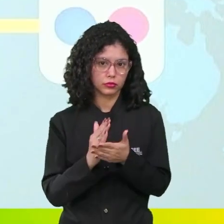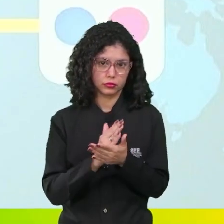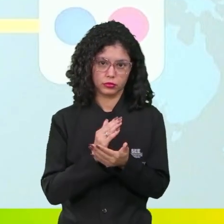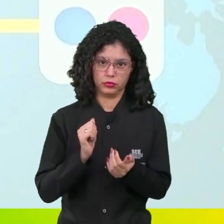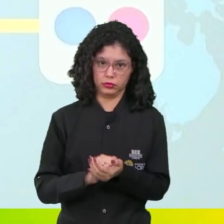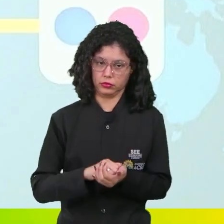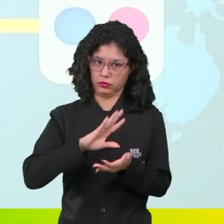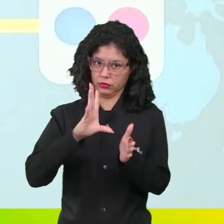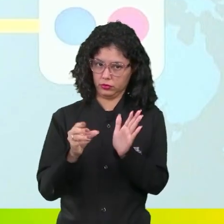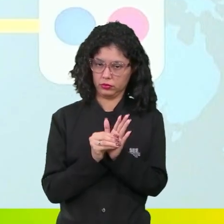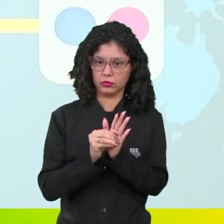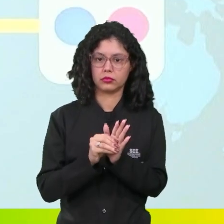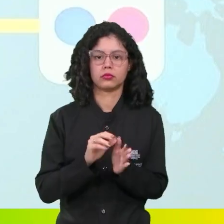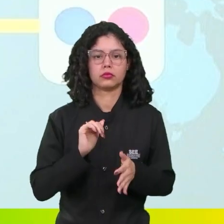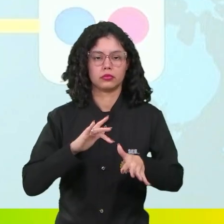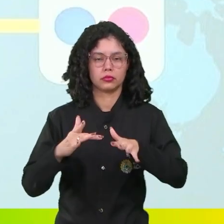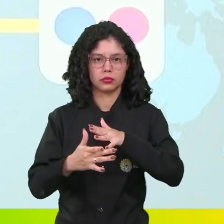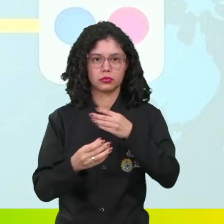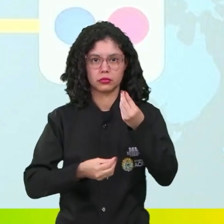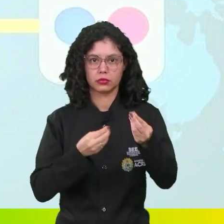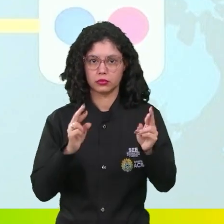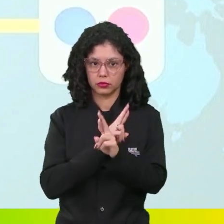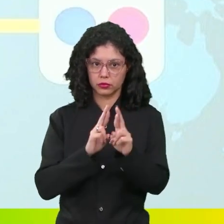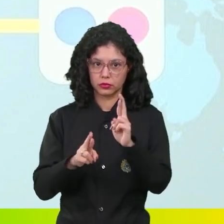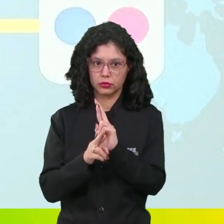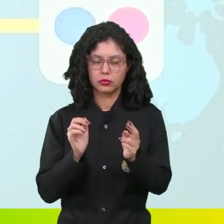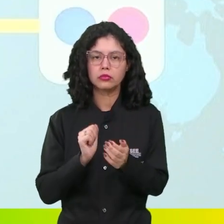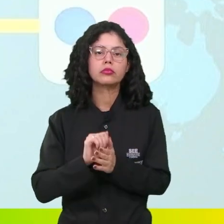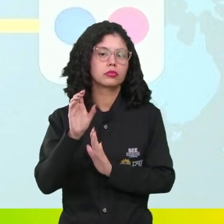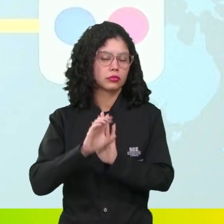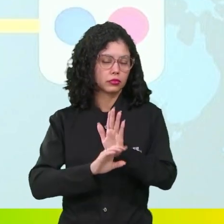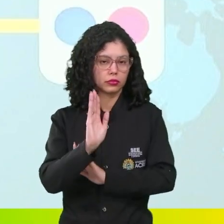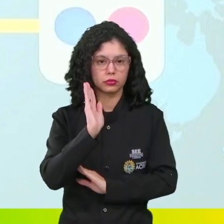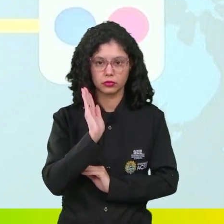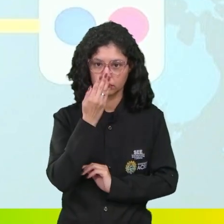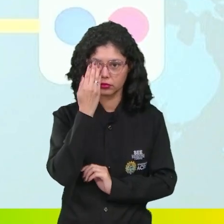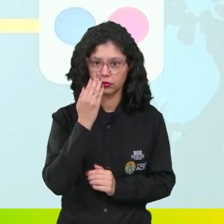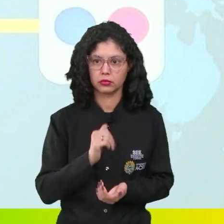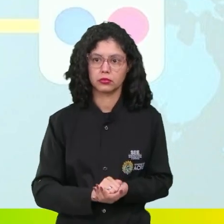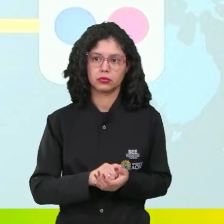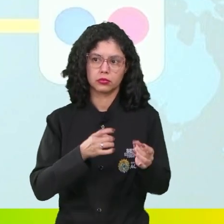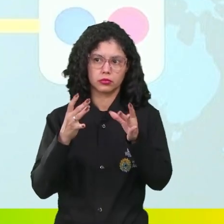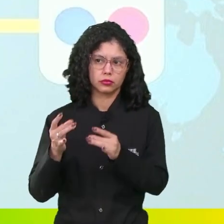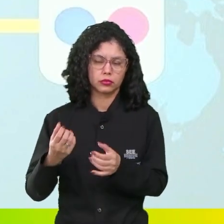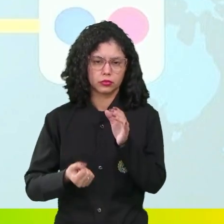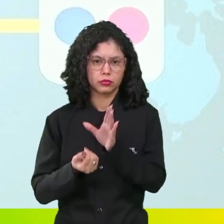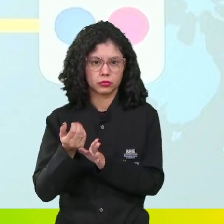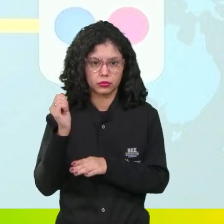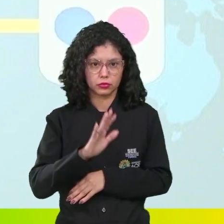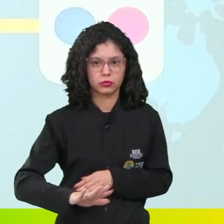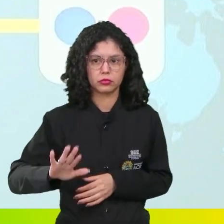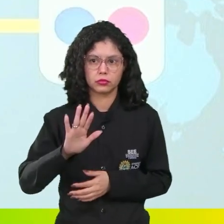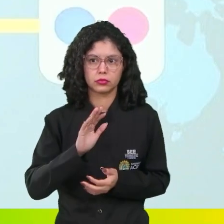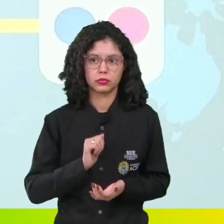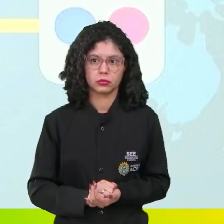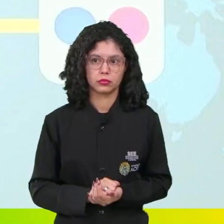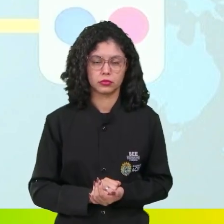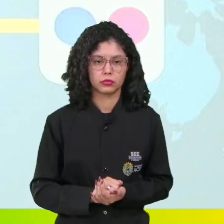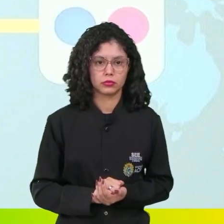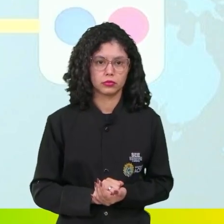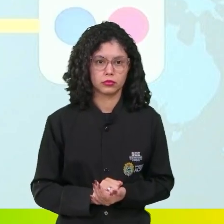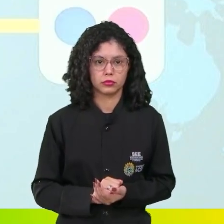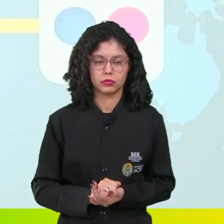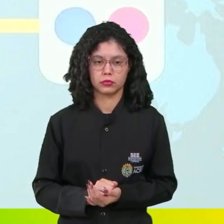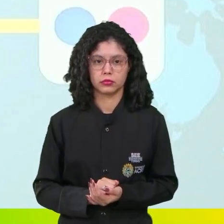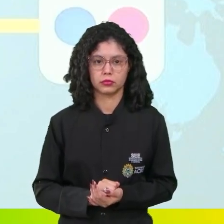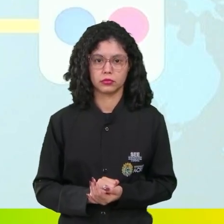sejam aplicados nas redes com relação a conteúdos falsos de vendas de produtos no geral. Então, essa